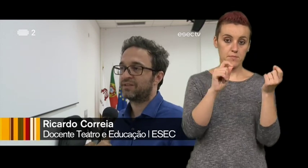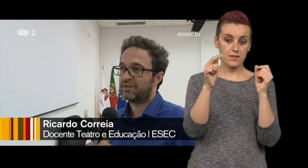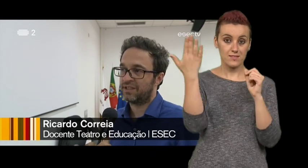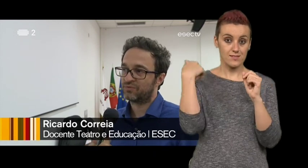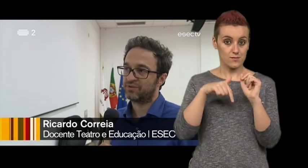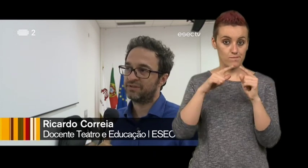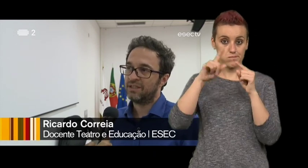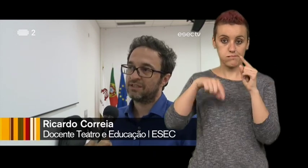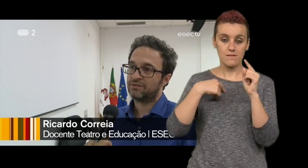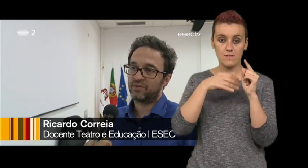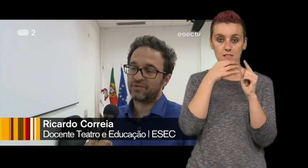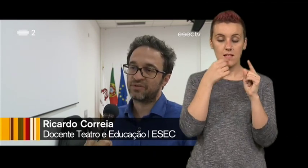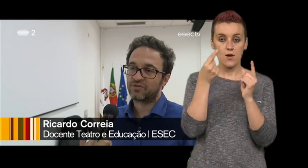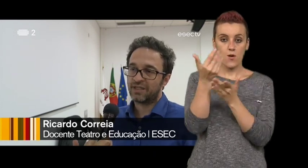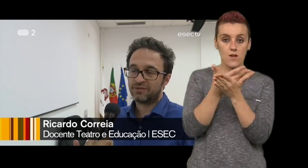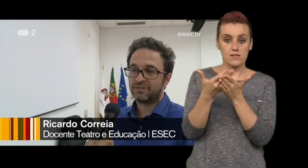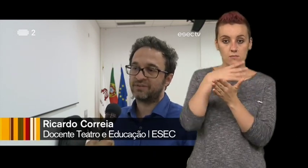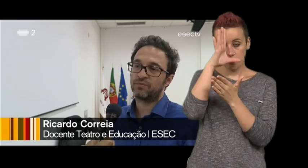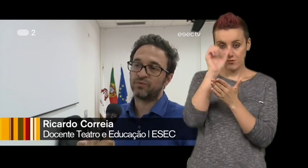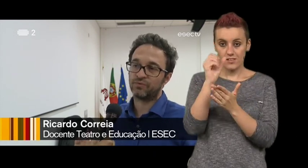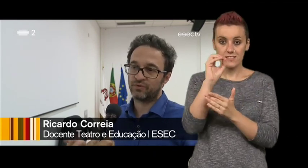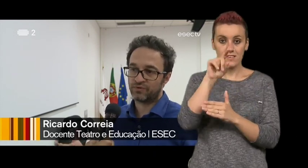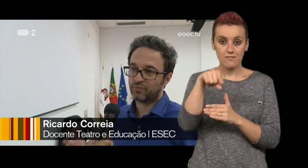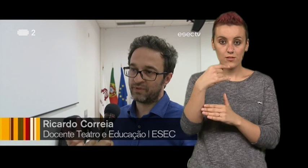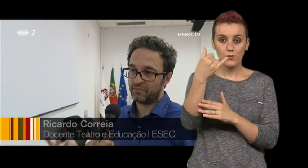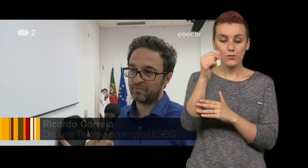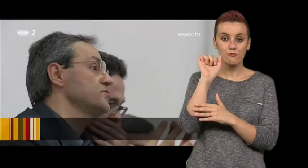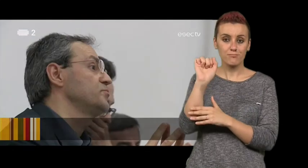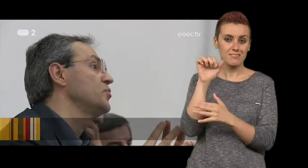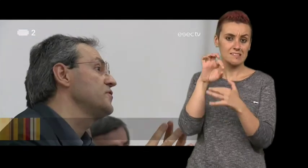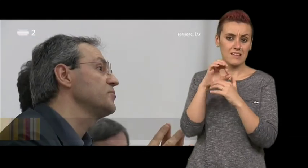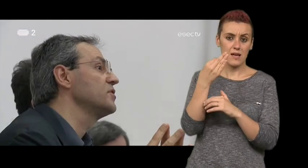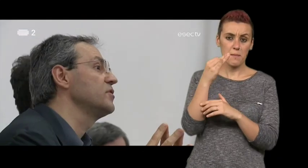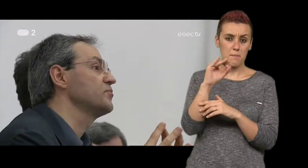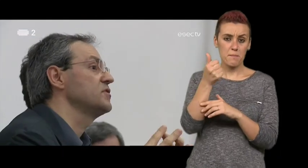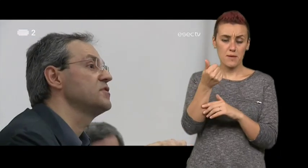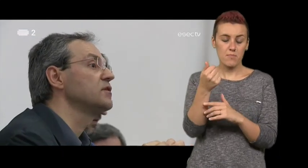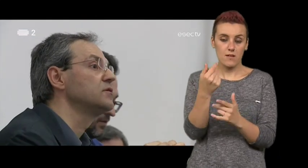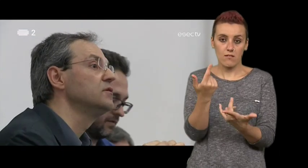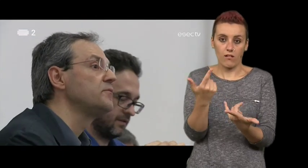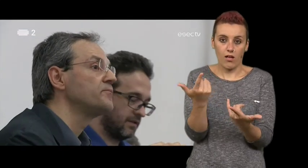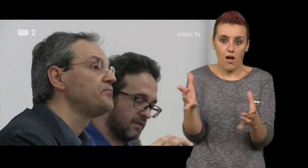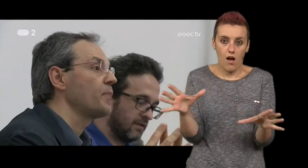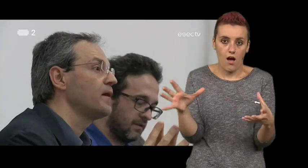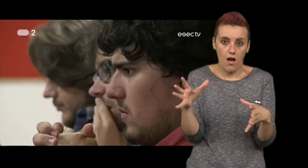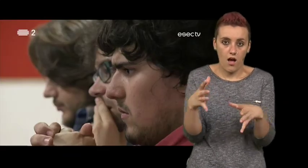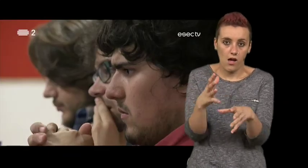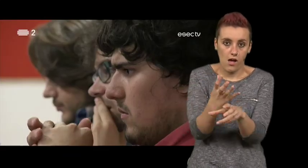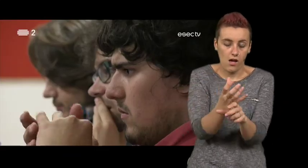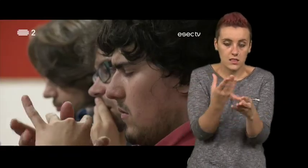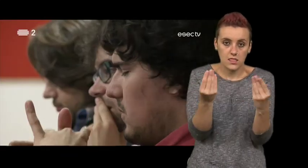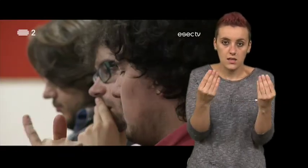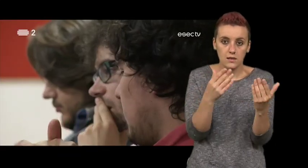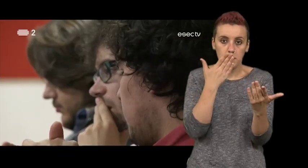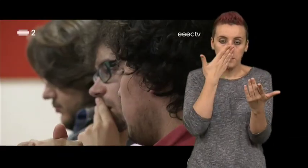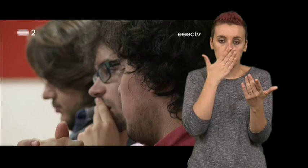no debate falámos de que o orçamento de Estado é de 0,2% do PIB. Quer dizer, há um estrangulamento tão grande que existe quase